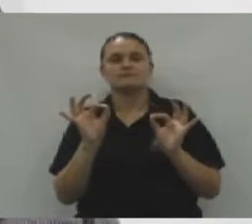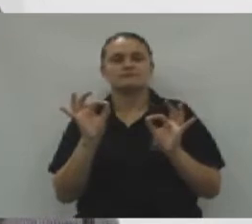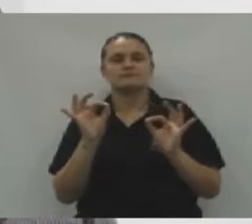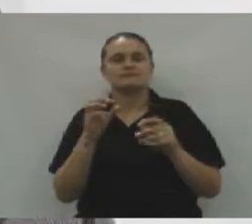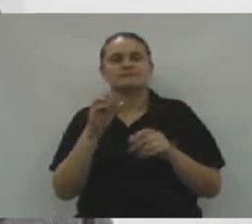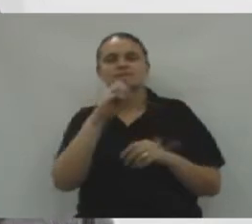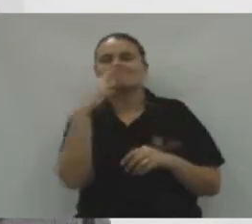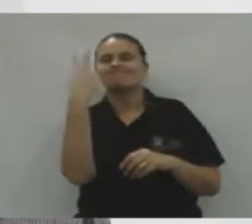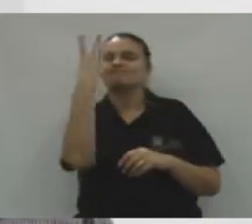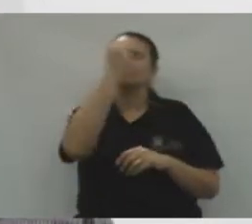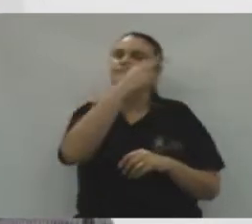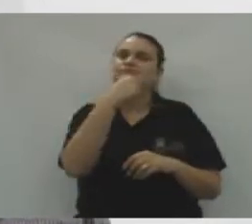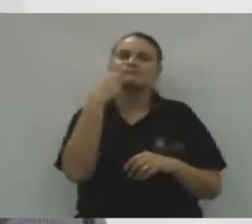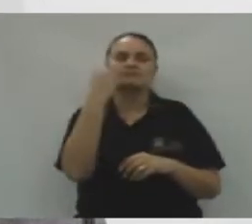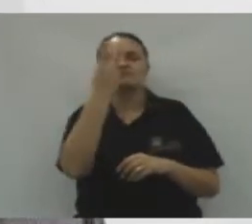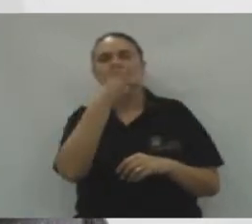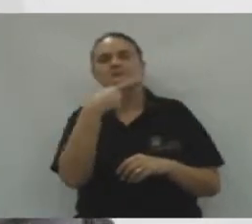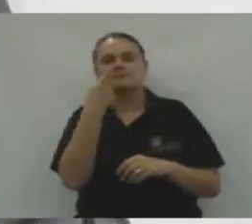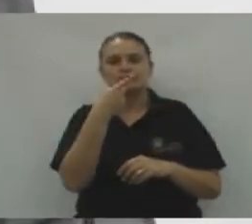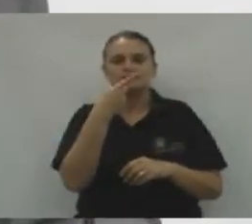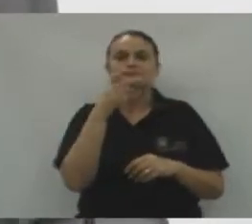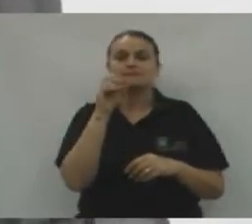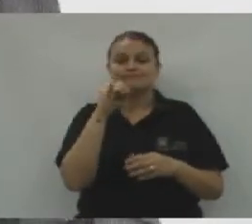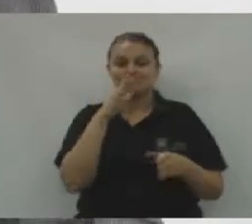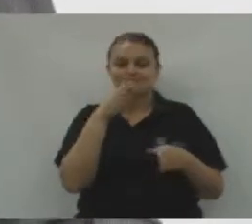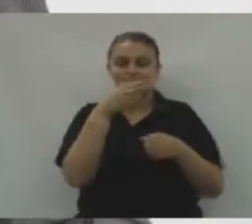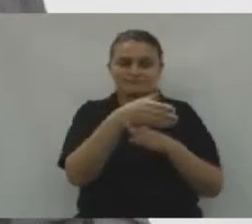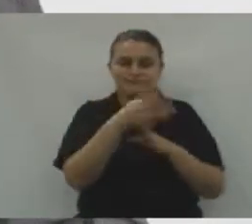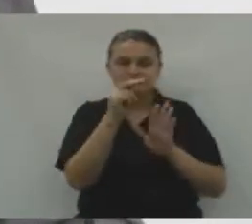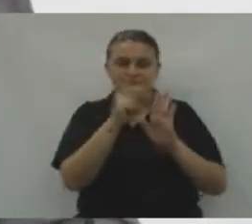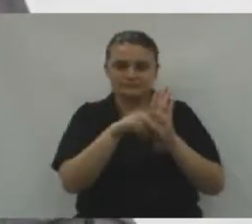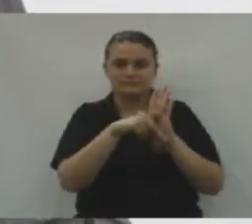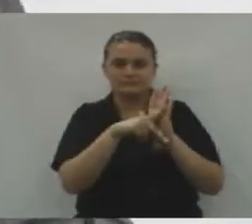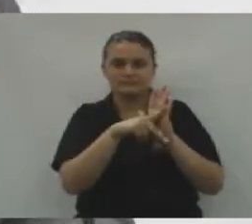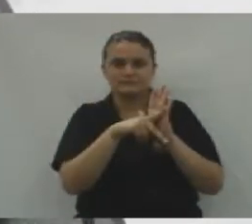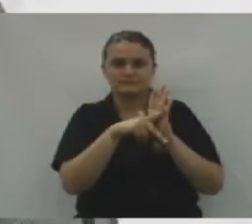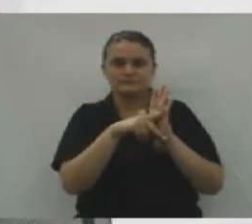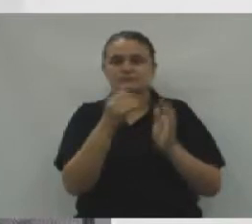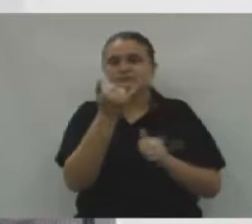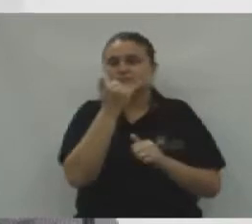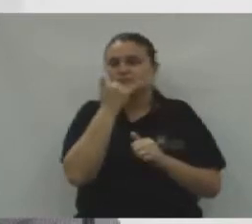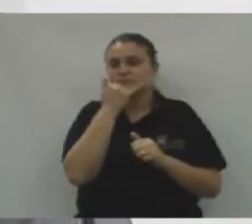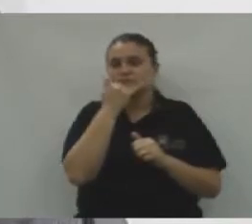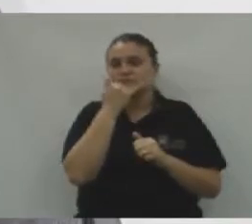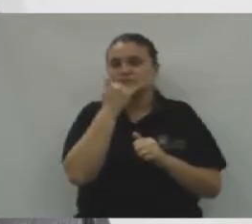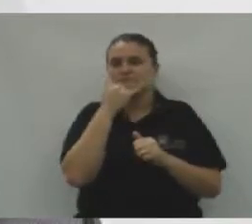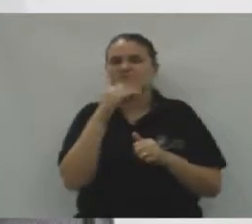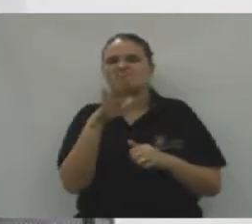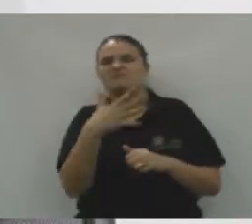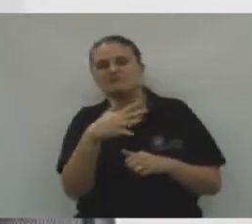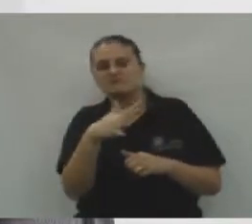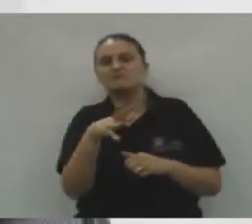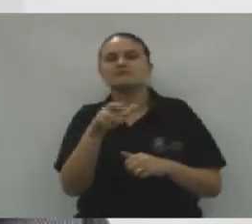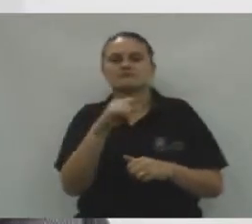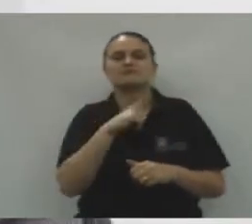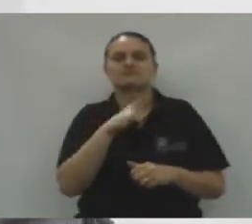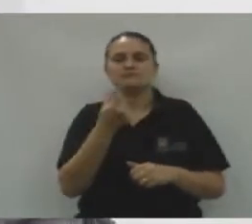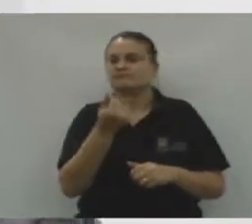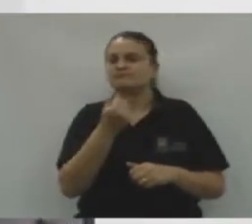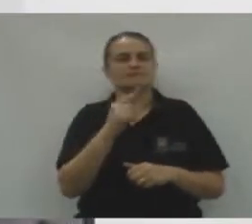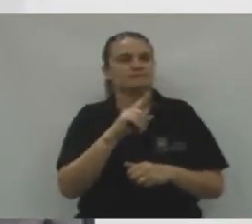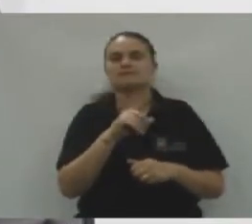enganar o produtor, falar que, se entrar no projeto, desculpa a palavra aqui, mas meia boca aí você vai ganhar dinheiro.